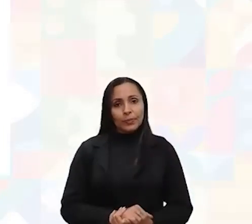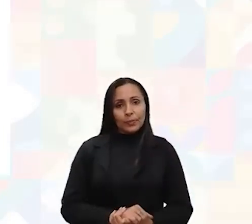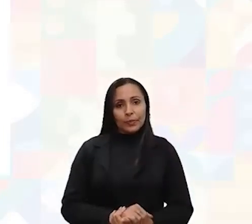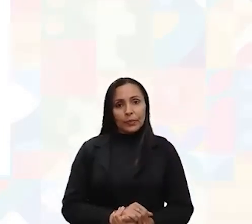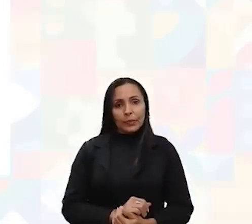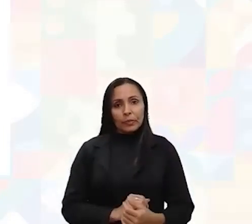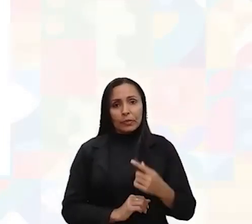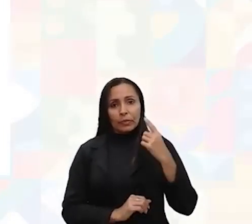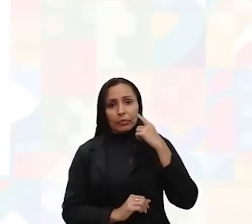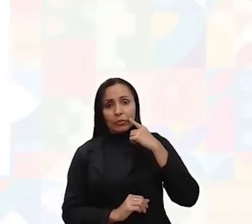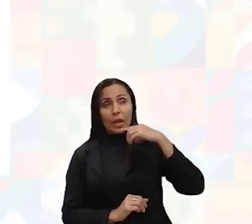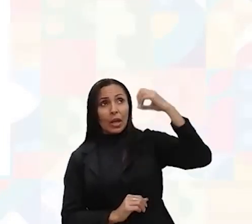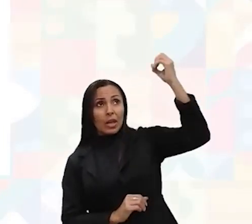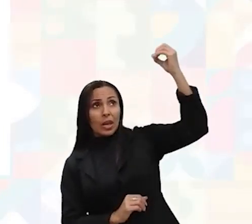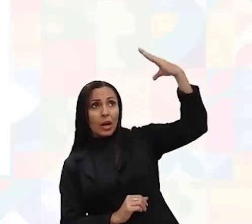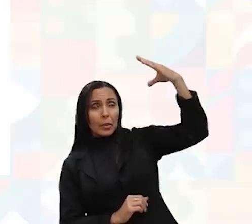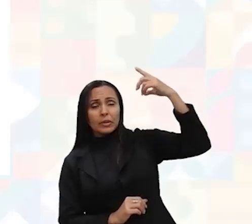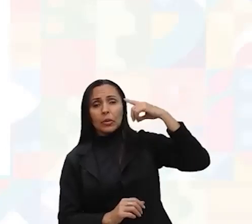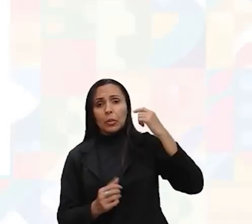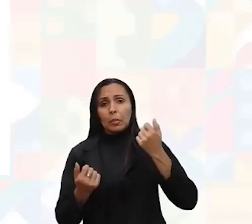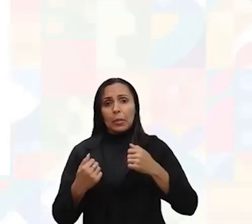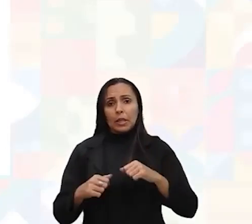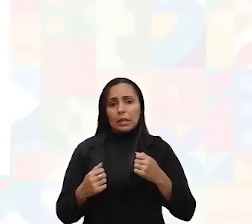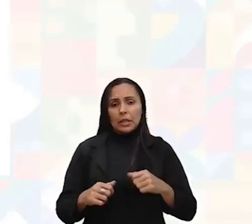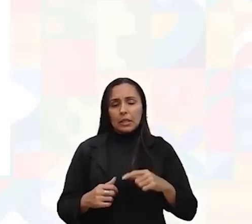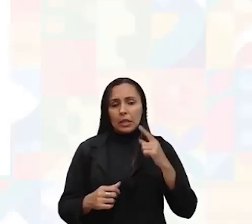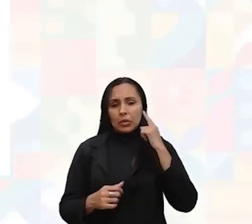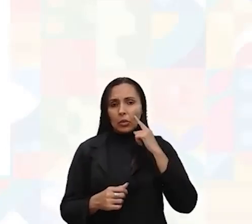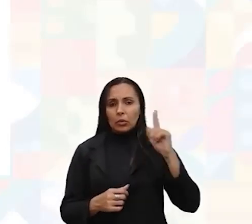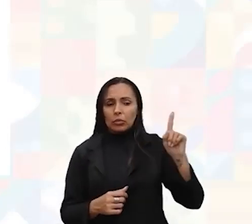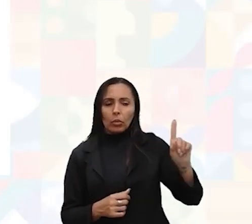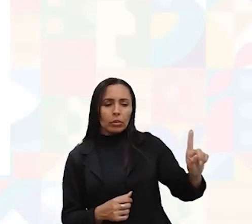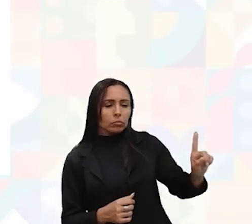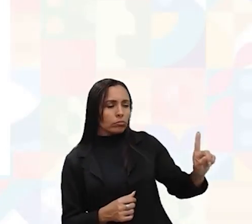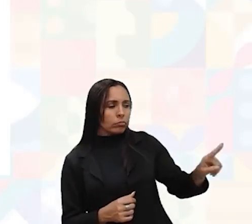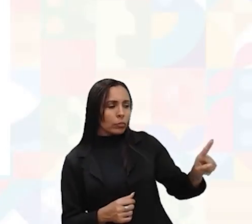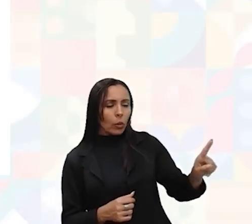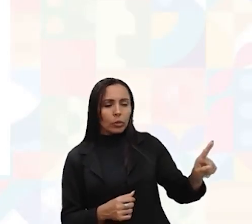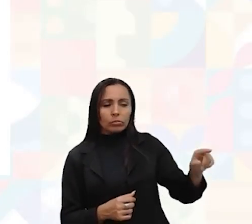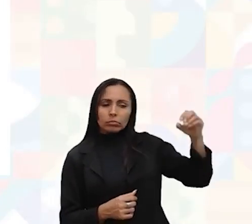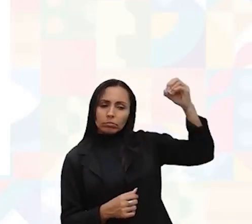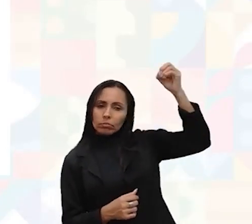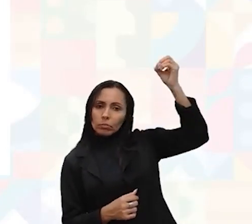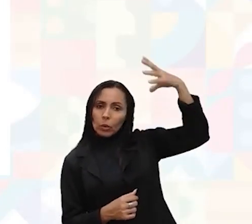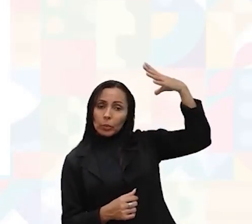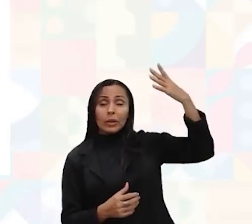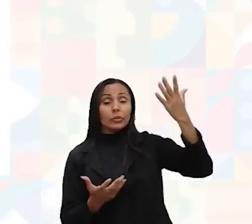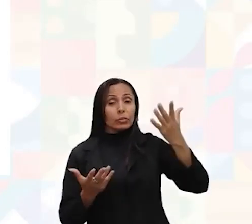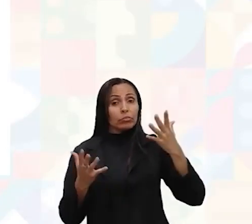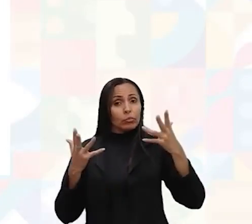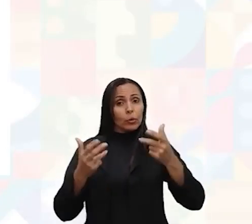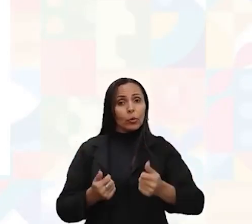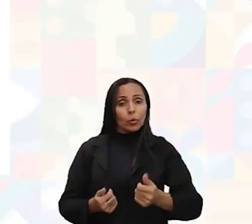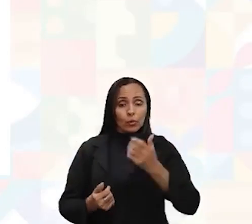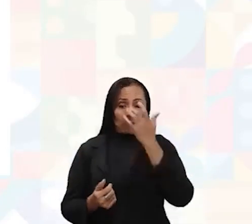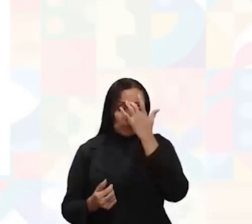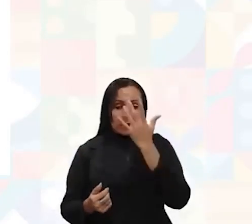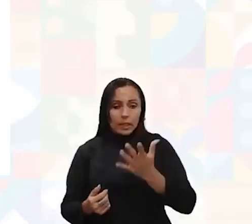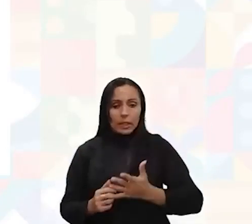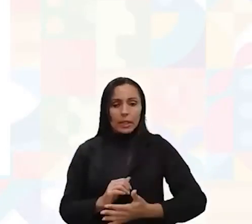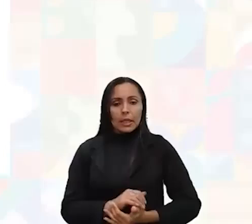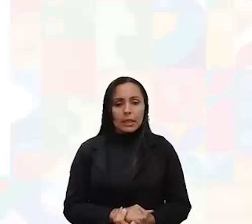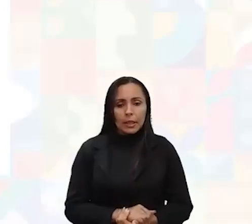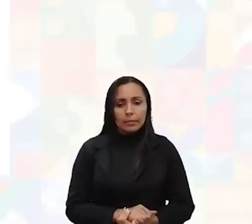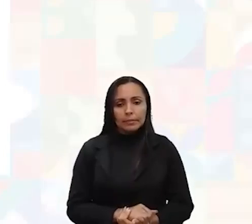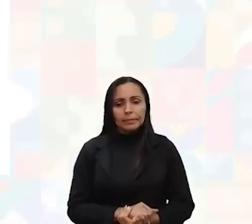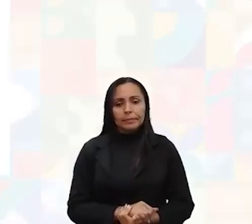Lâmpadas que só precisa de um toque no interruptor. Isso tudo facilita e, como já diz o nome do